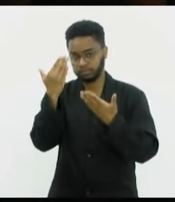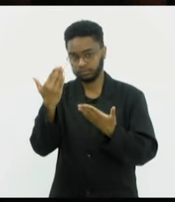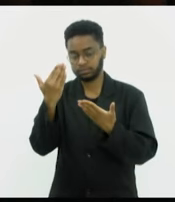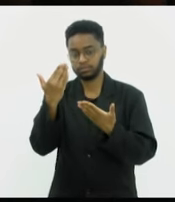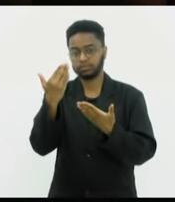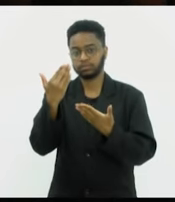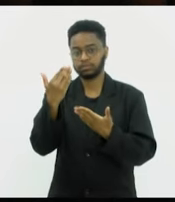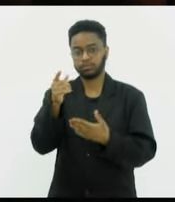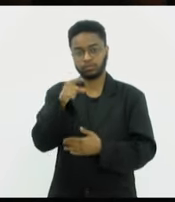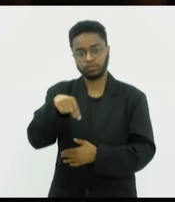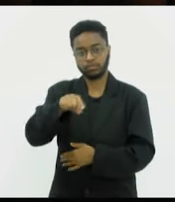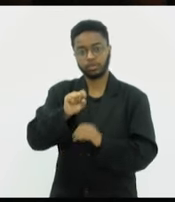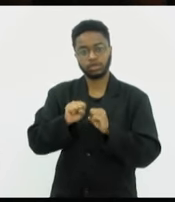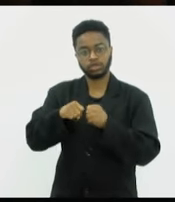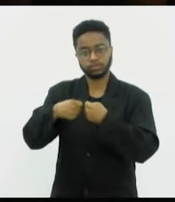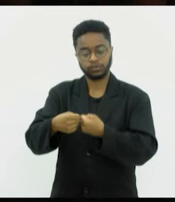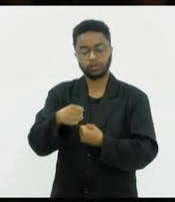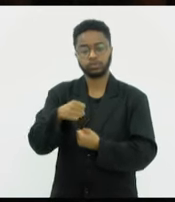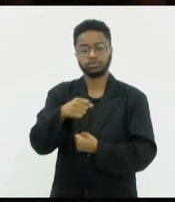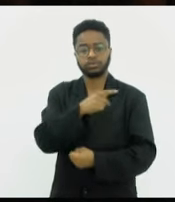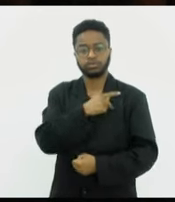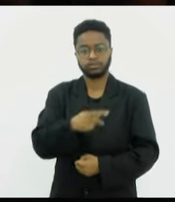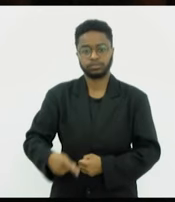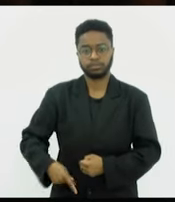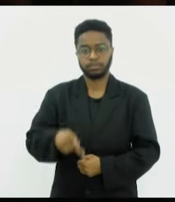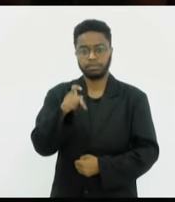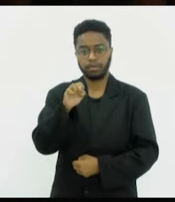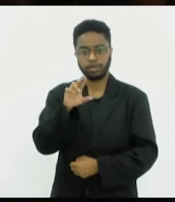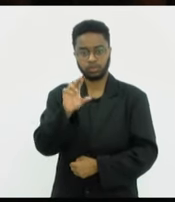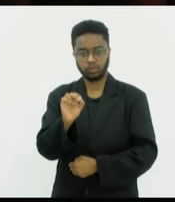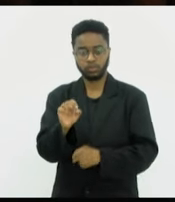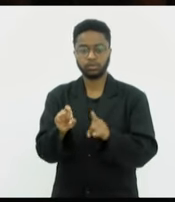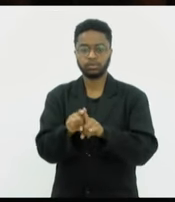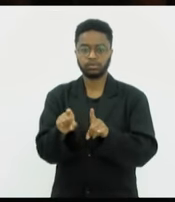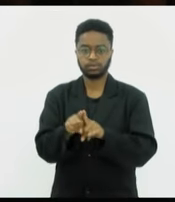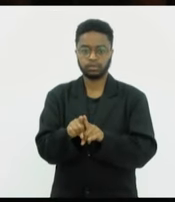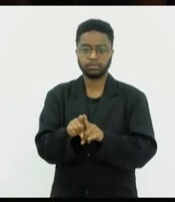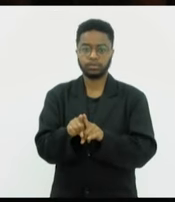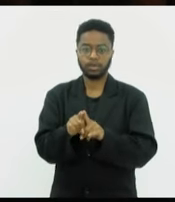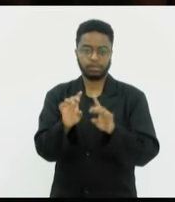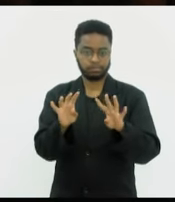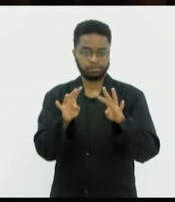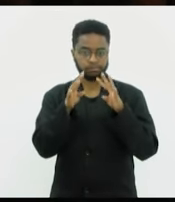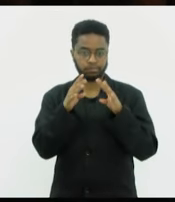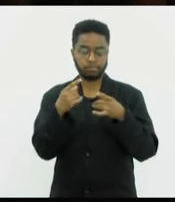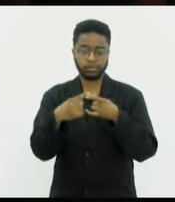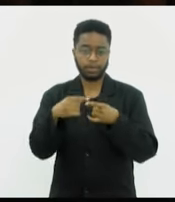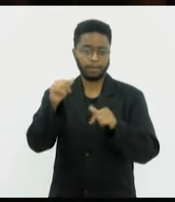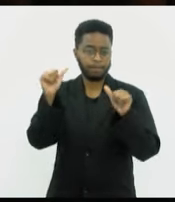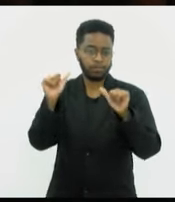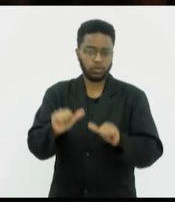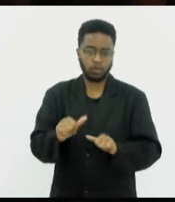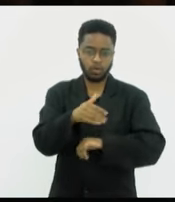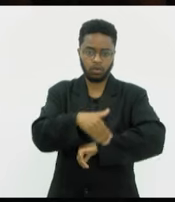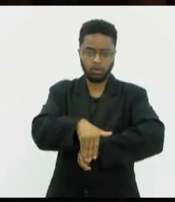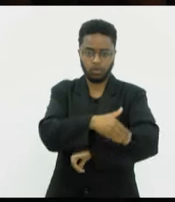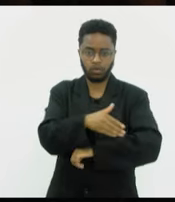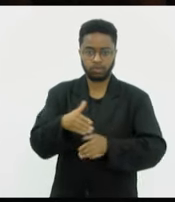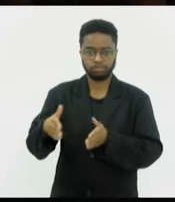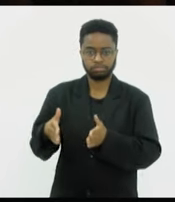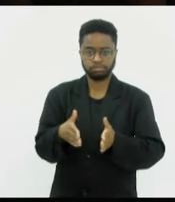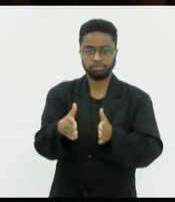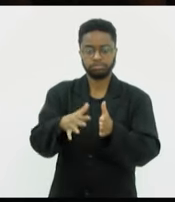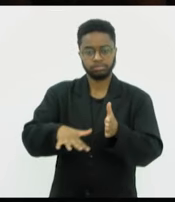ao esforço do presidente Pedro Ramos em atender essa demanda. Era a pior estrada da região, um trecho